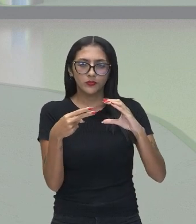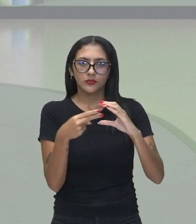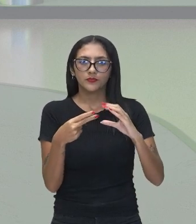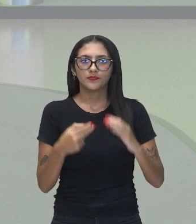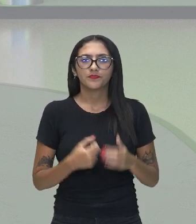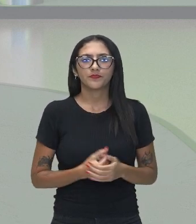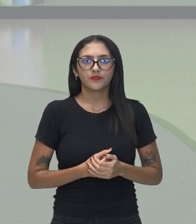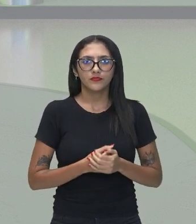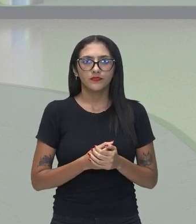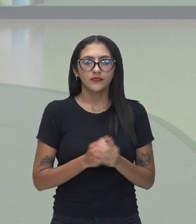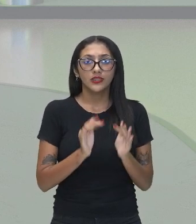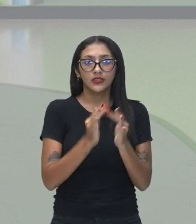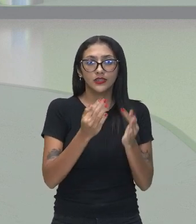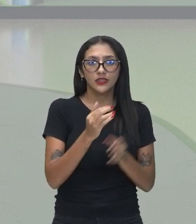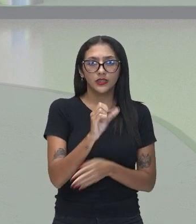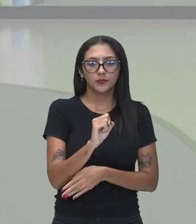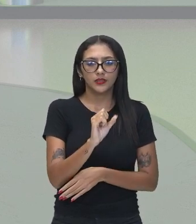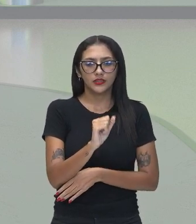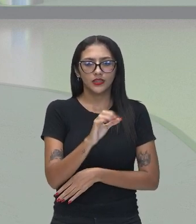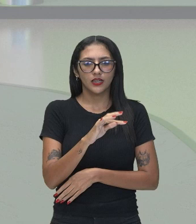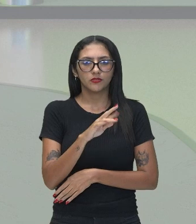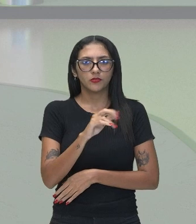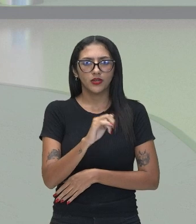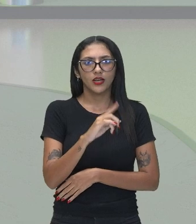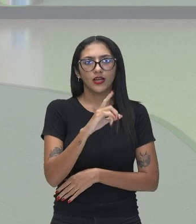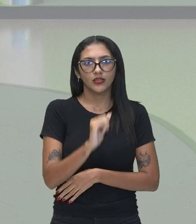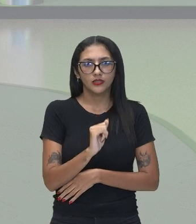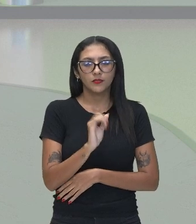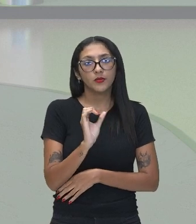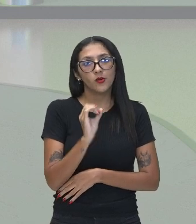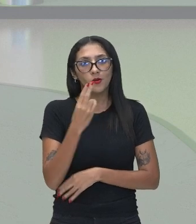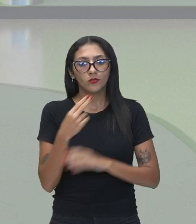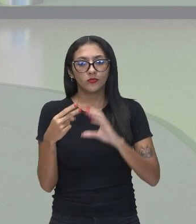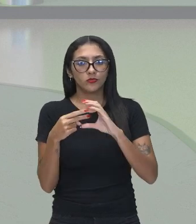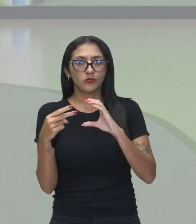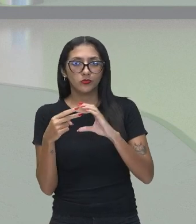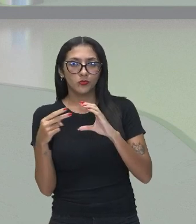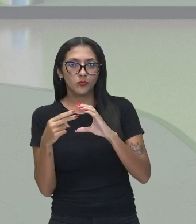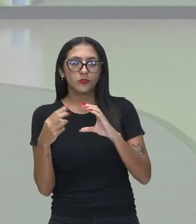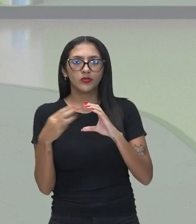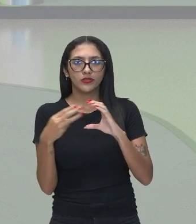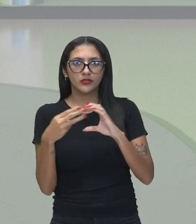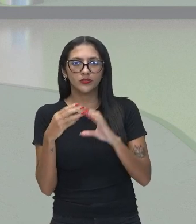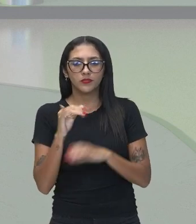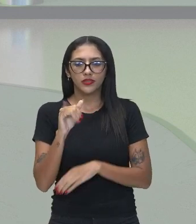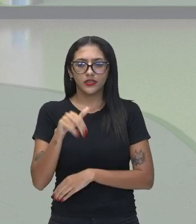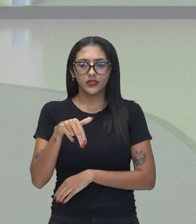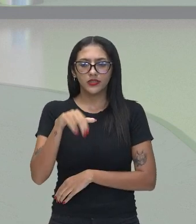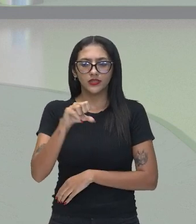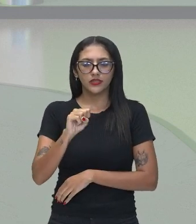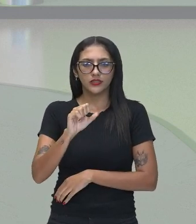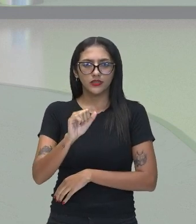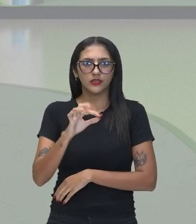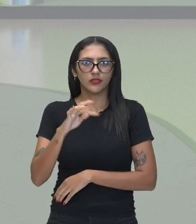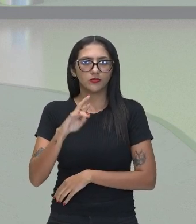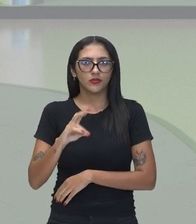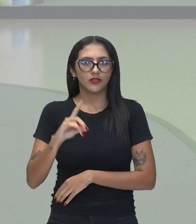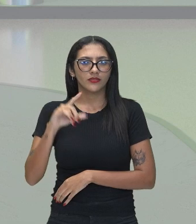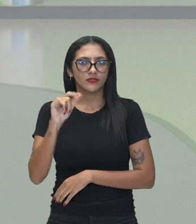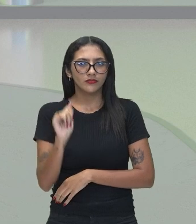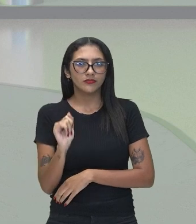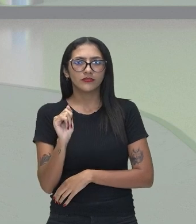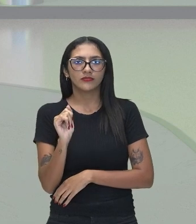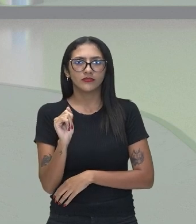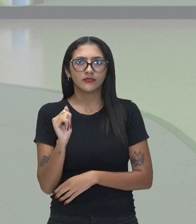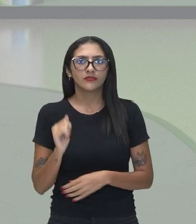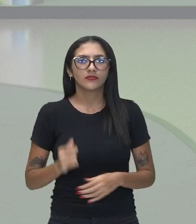simples saturada, ligação dupla insaturada. Ou ligação tripla, mas é mais raro ter ligação tripla por causa do ângulo